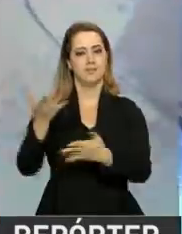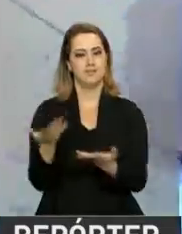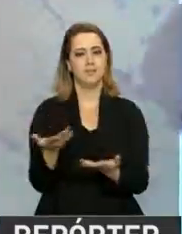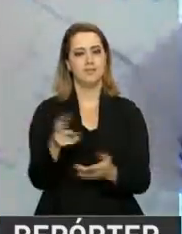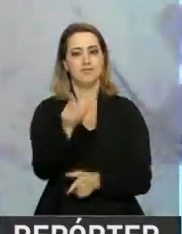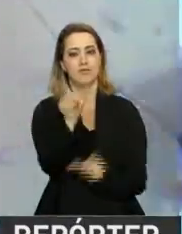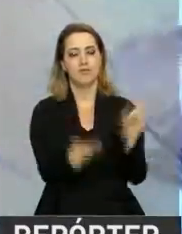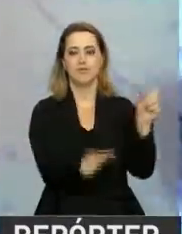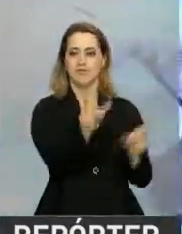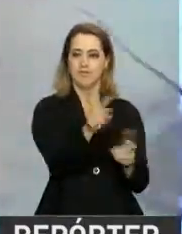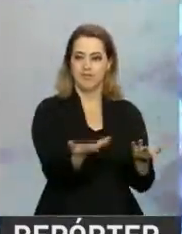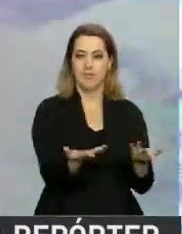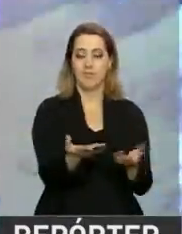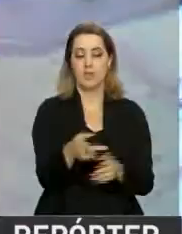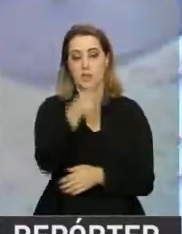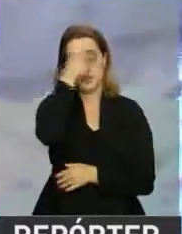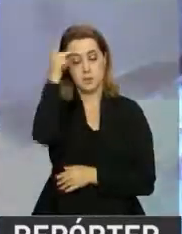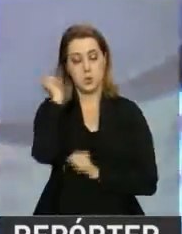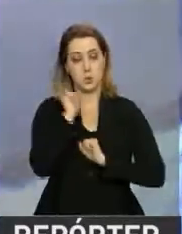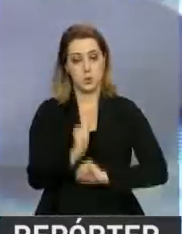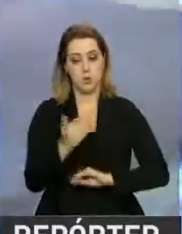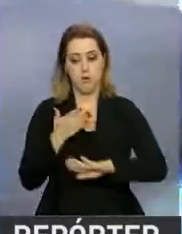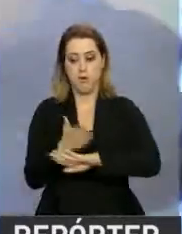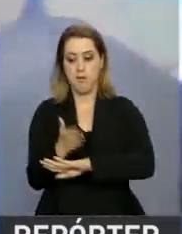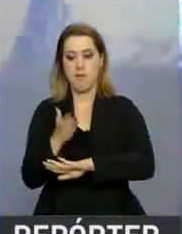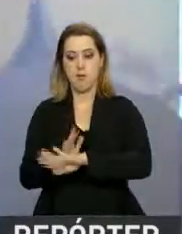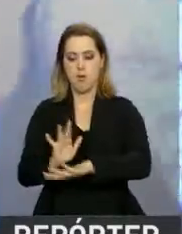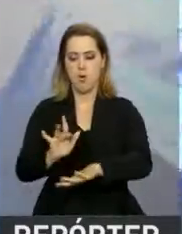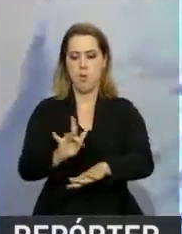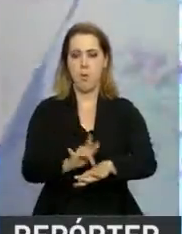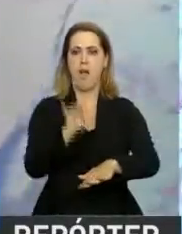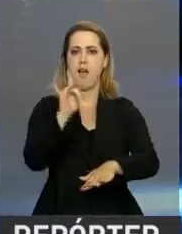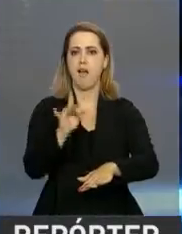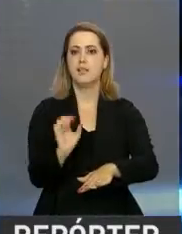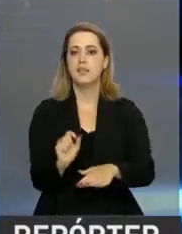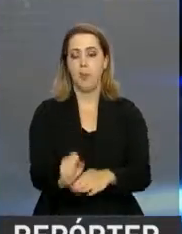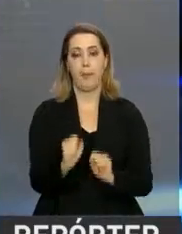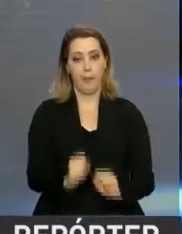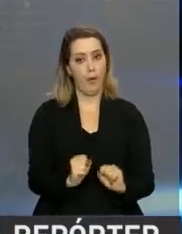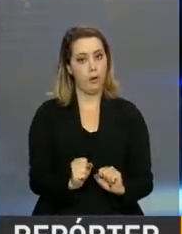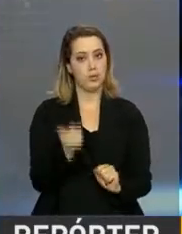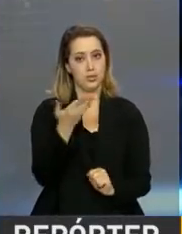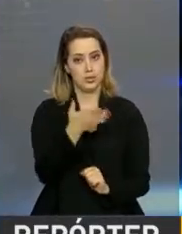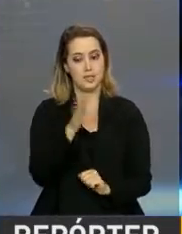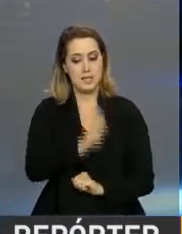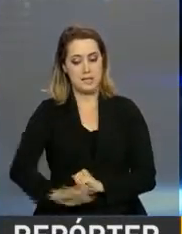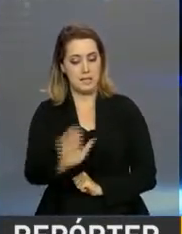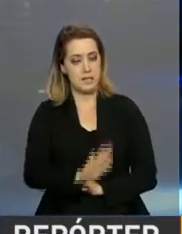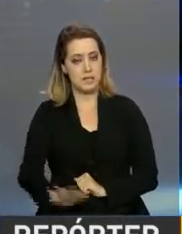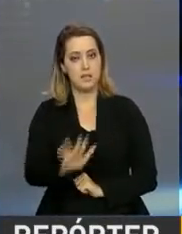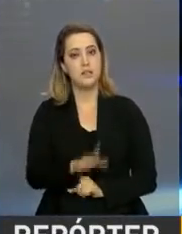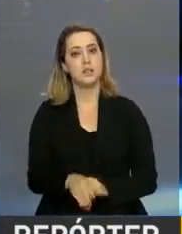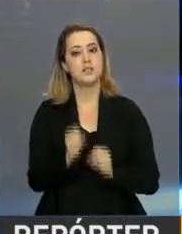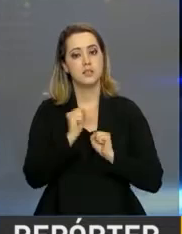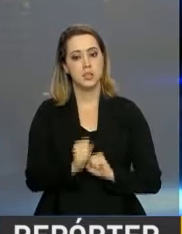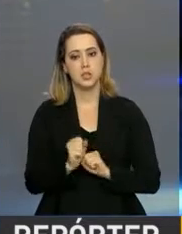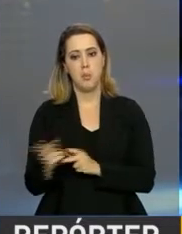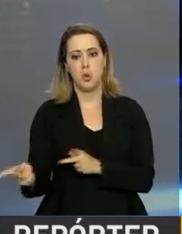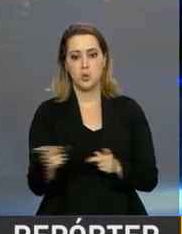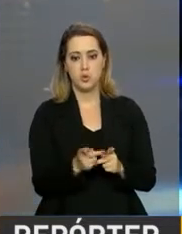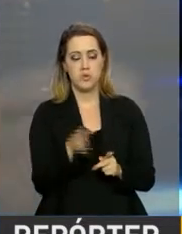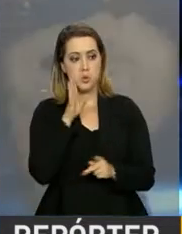tem a oportunidade de tocar em um organismo marinho vivo, onde a criança, o visitante em geral,